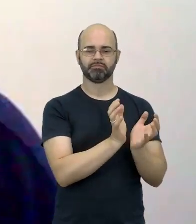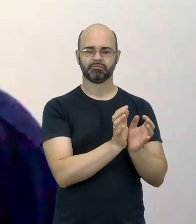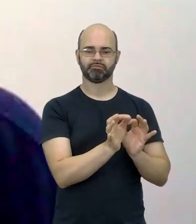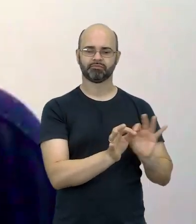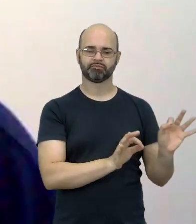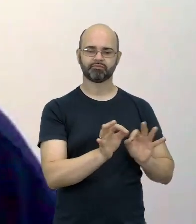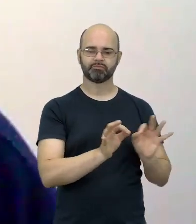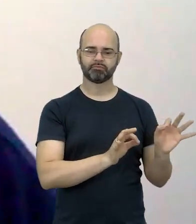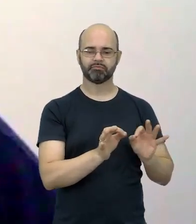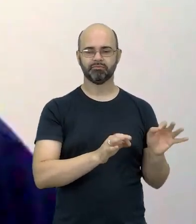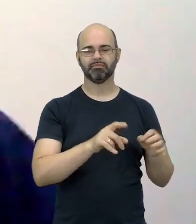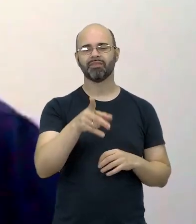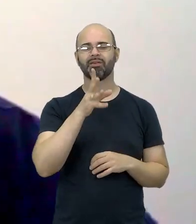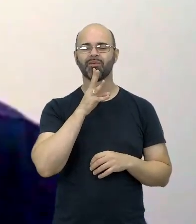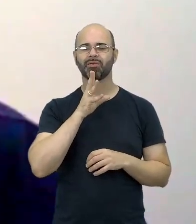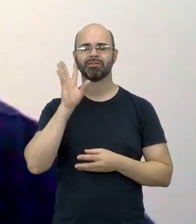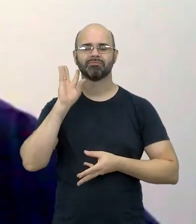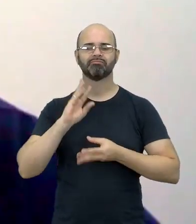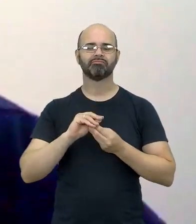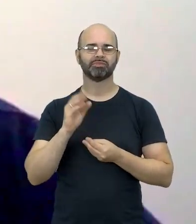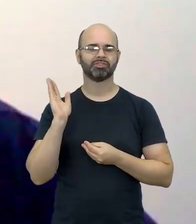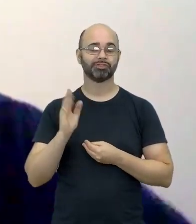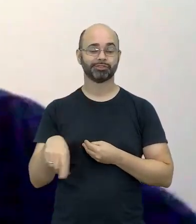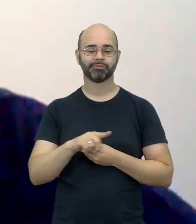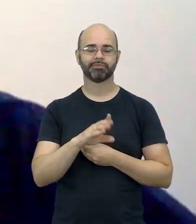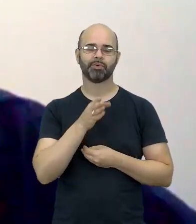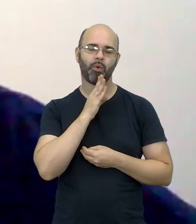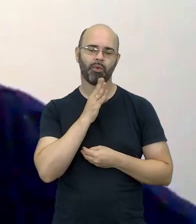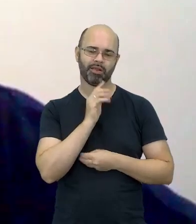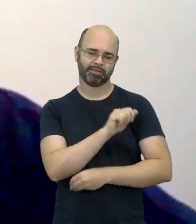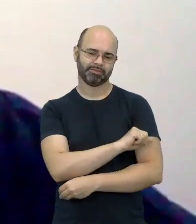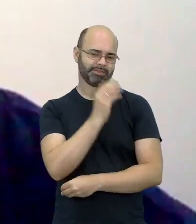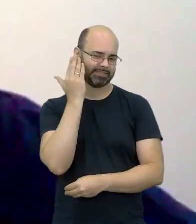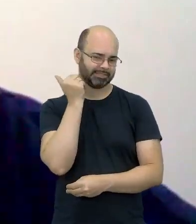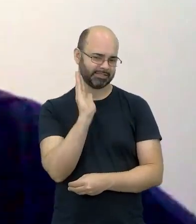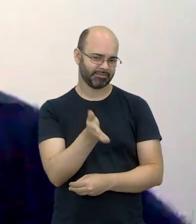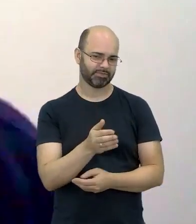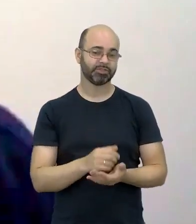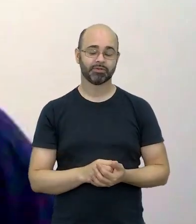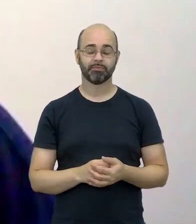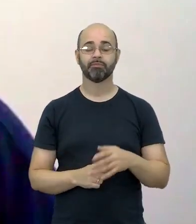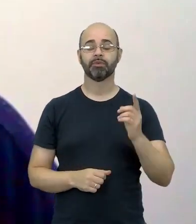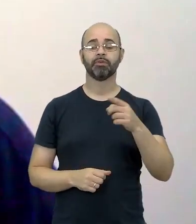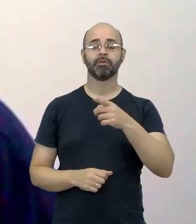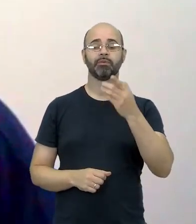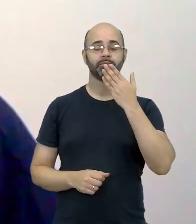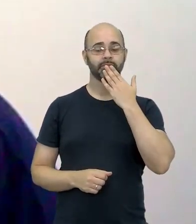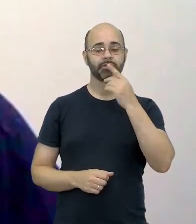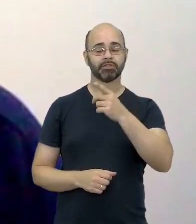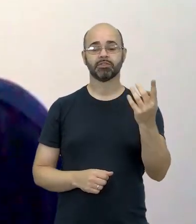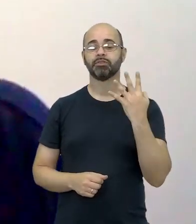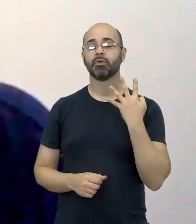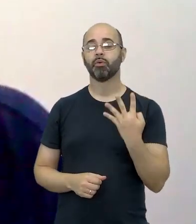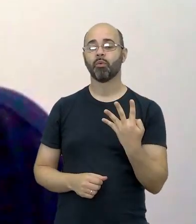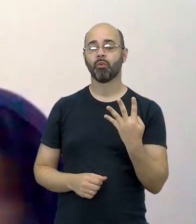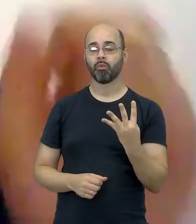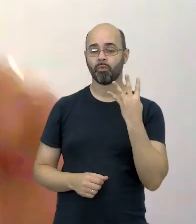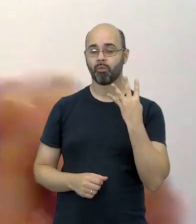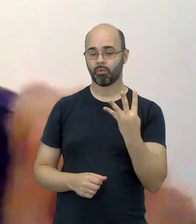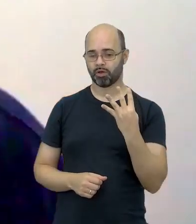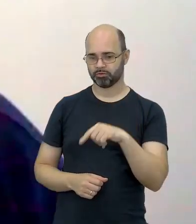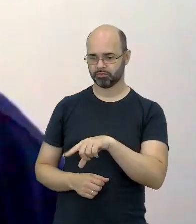do conhecimento que vocês já têm dos seus alunos. E peçam para eles, dentre essas 5, escolherem 4 figuras.